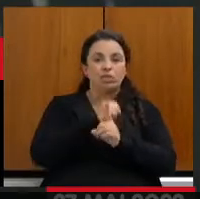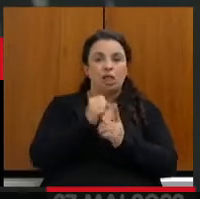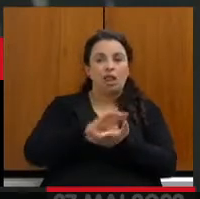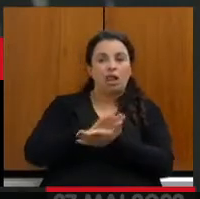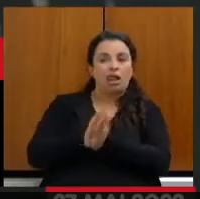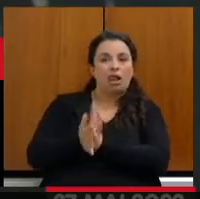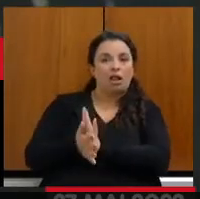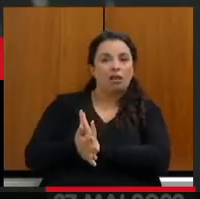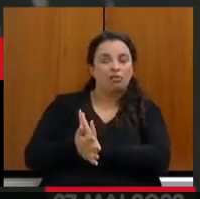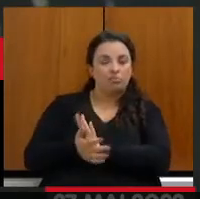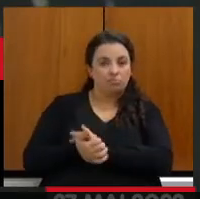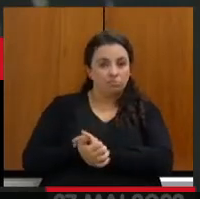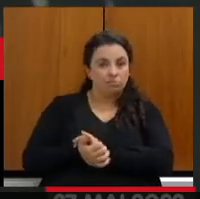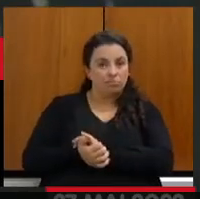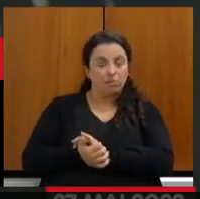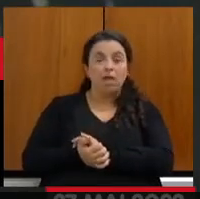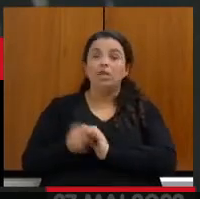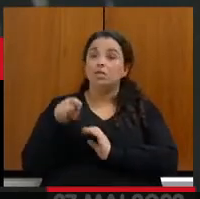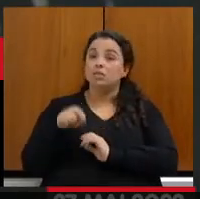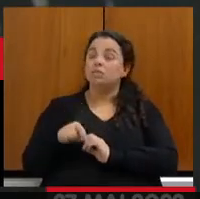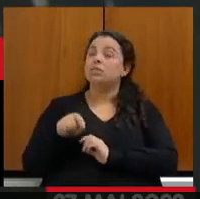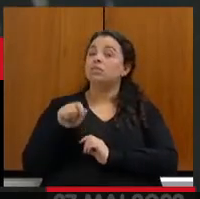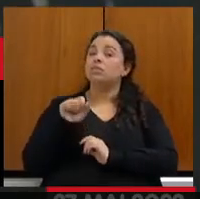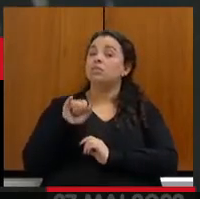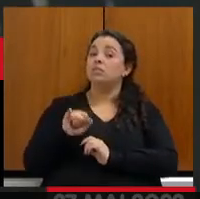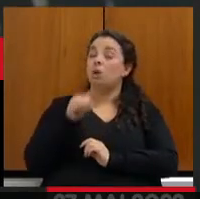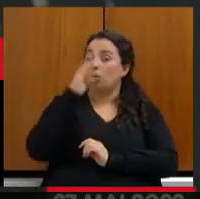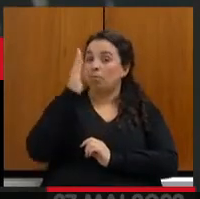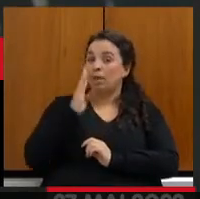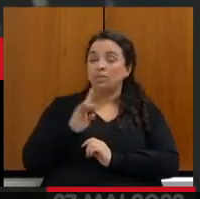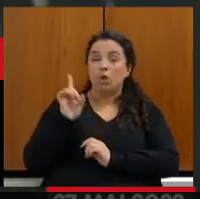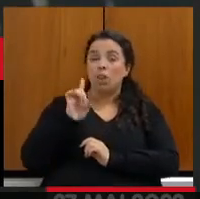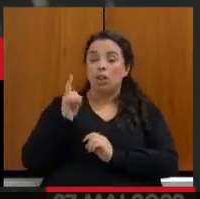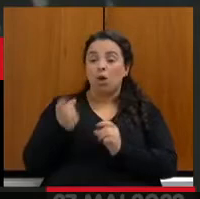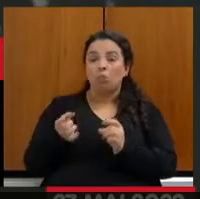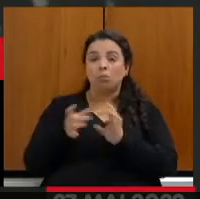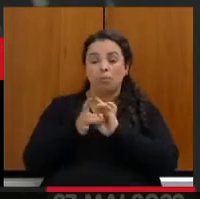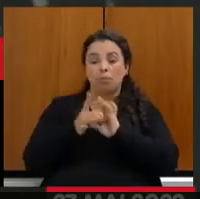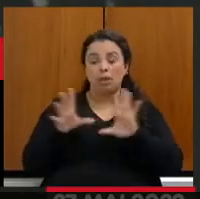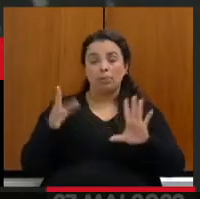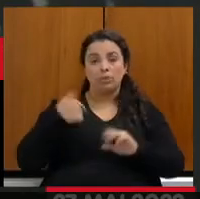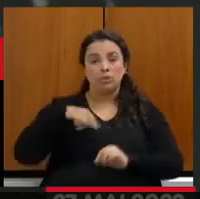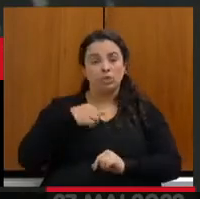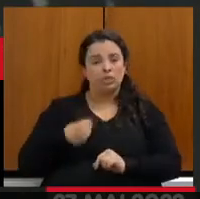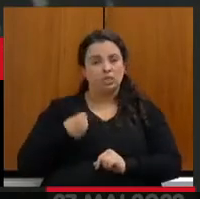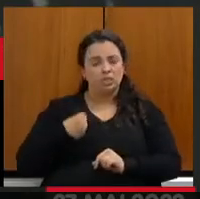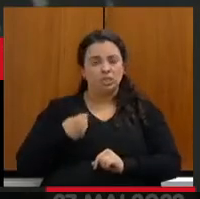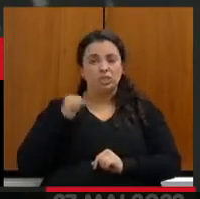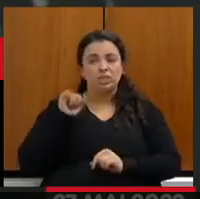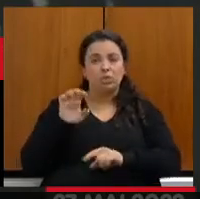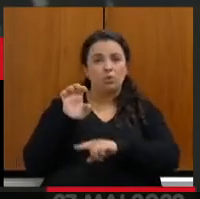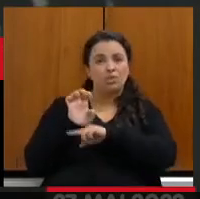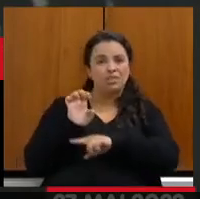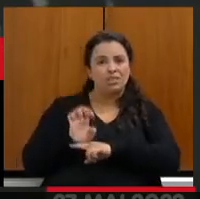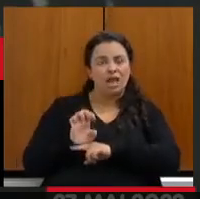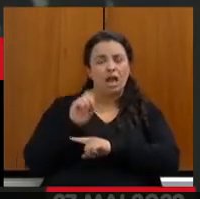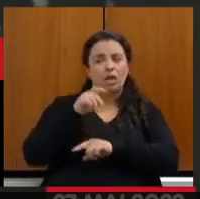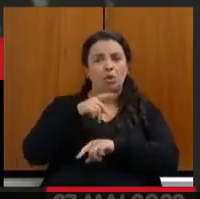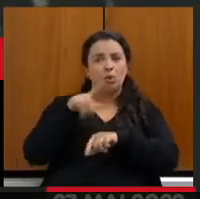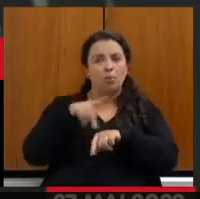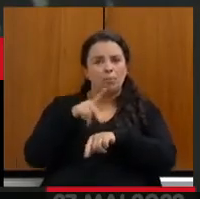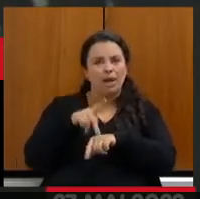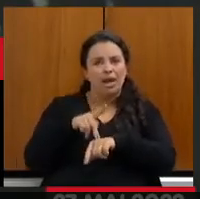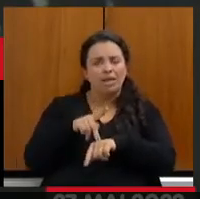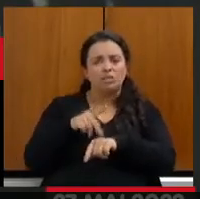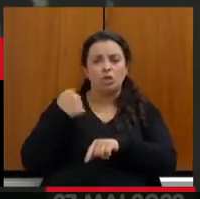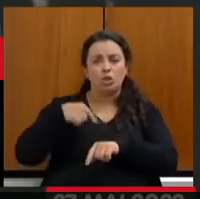adoecedor se esse estado se esse país não nos permite existir na nossa pluralidade se esse estado esse esse país viola